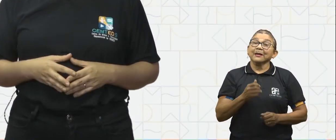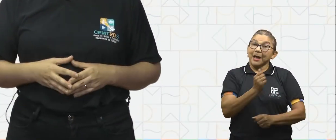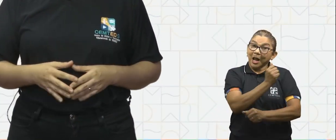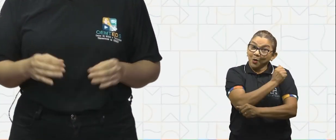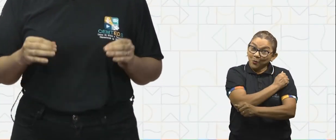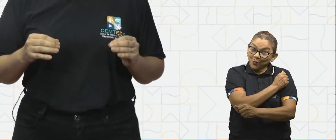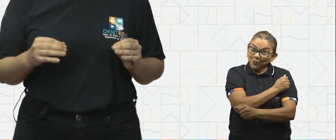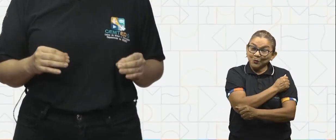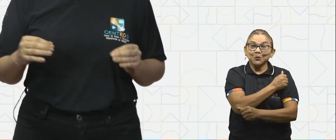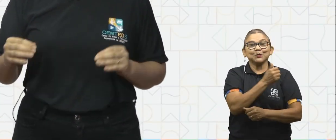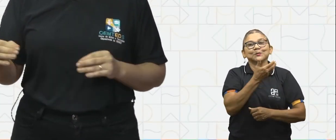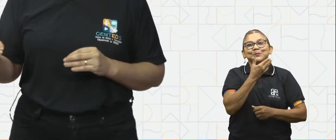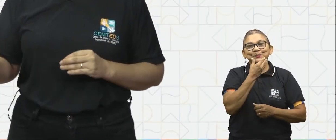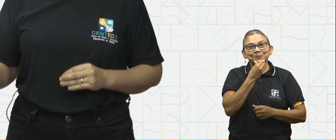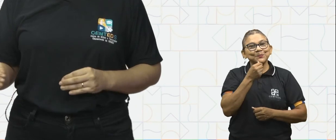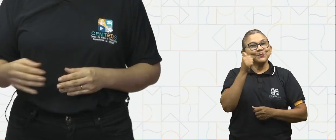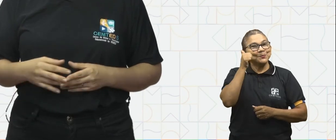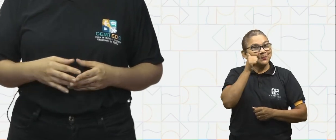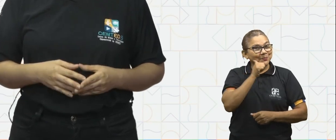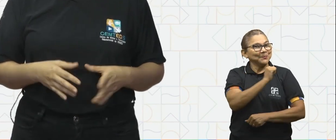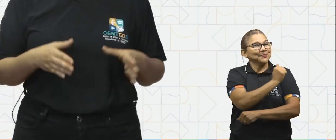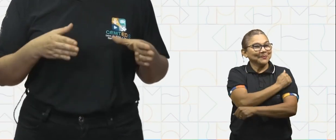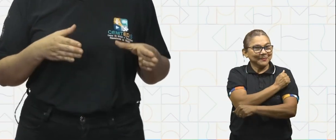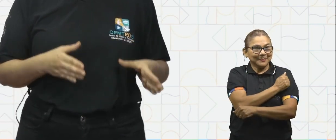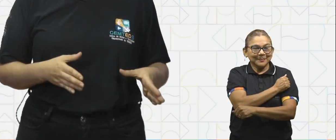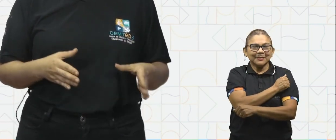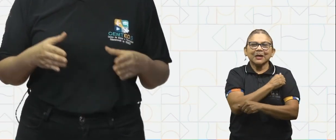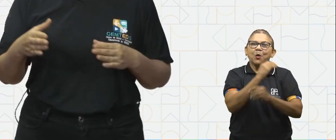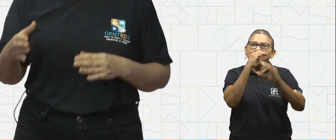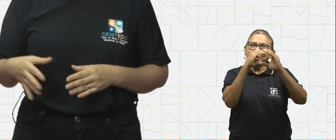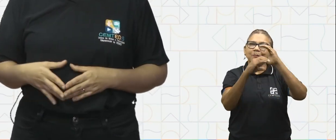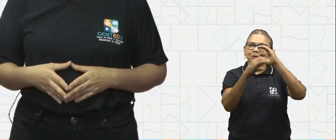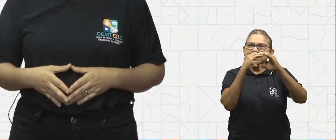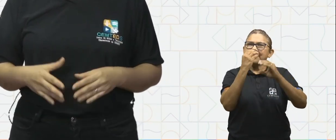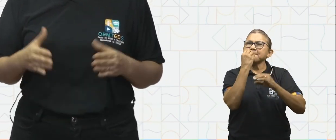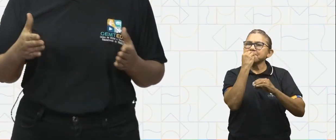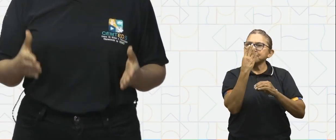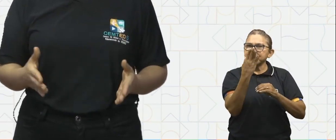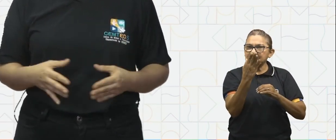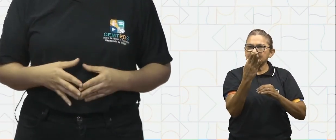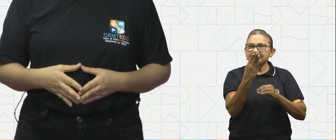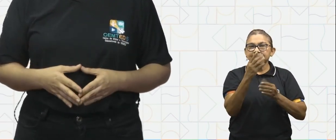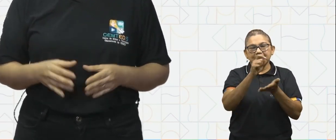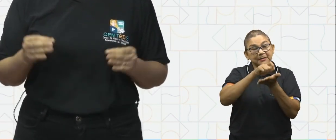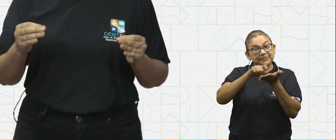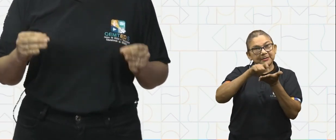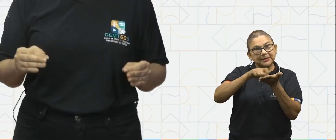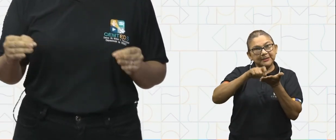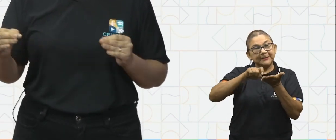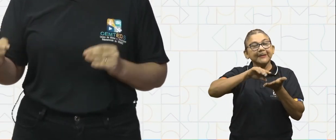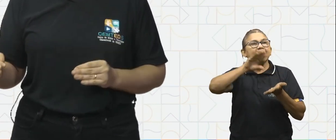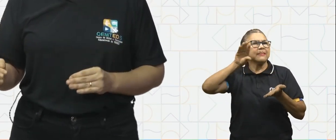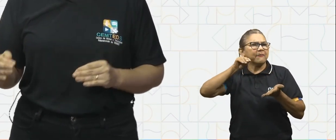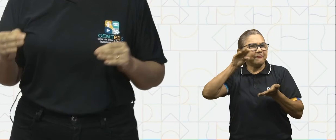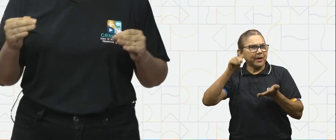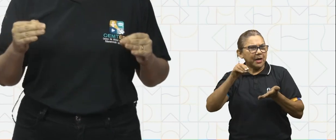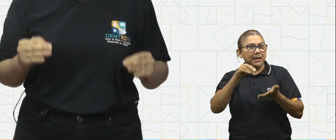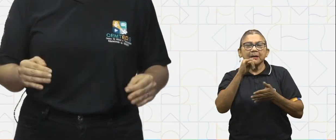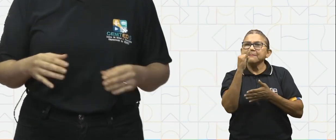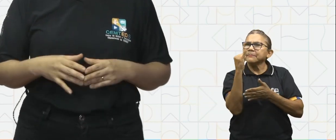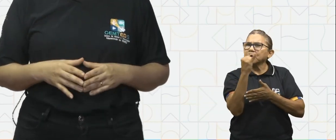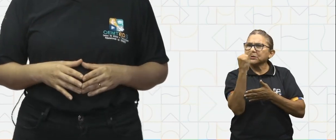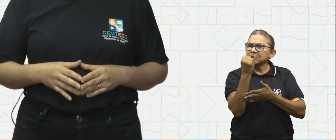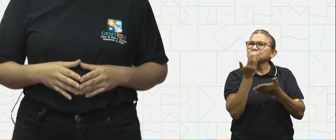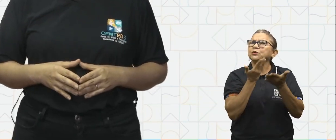Aluno e aluna. Comunicar-se bem através da escrita e da fala é uma das razões de estudarmos